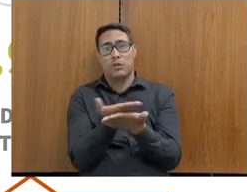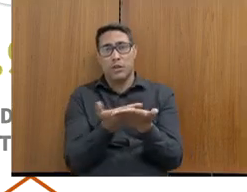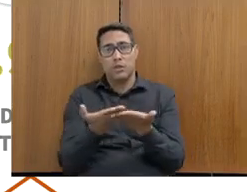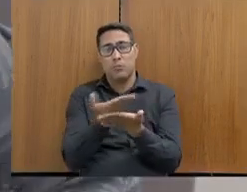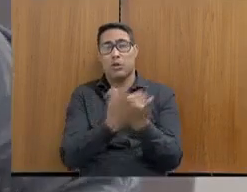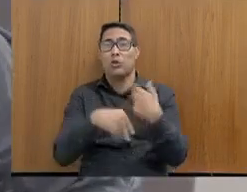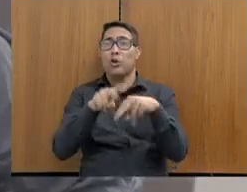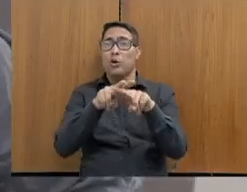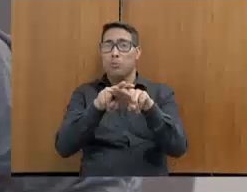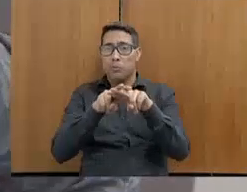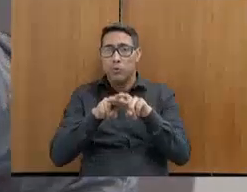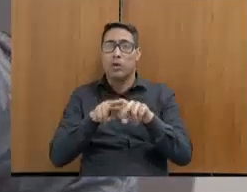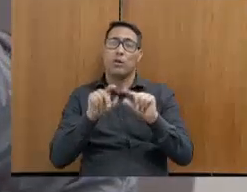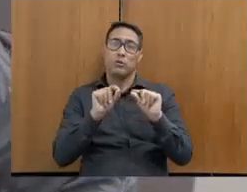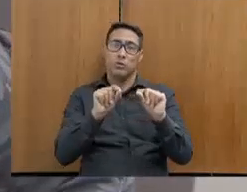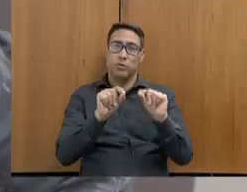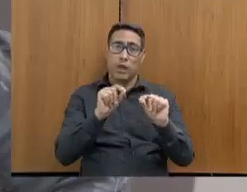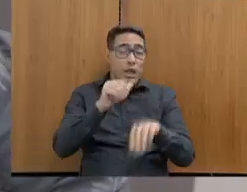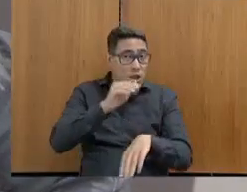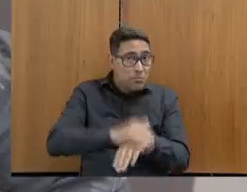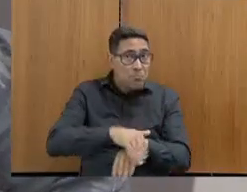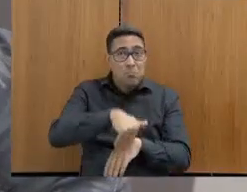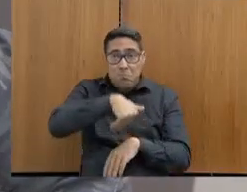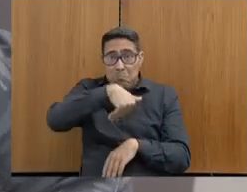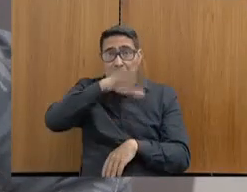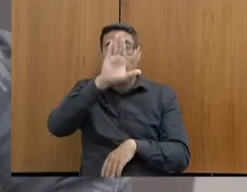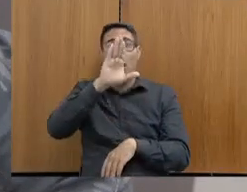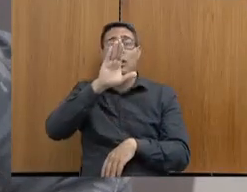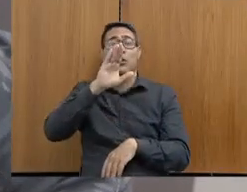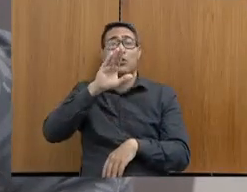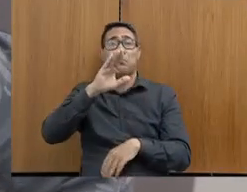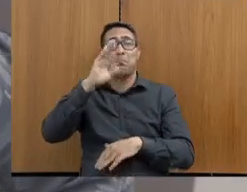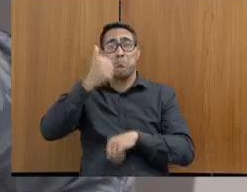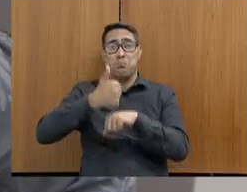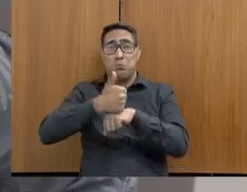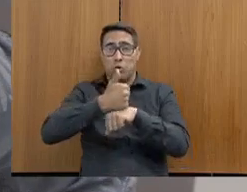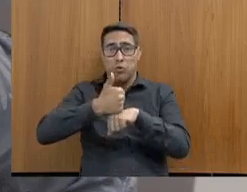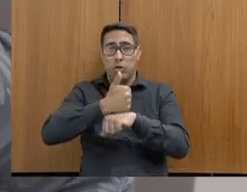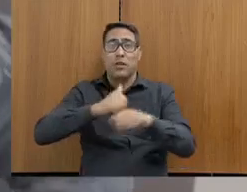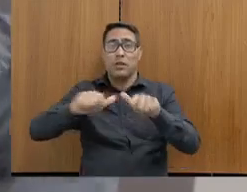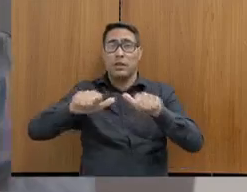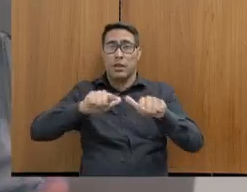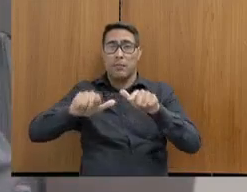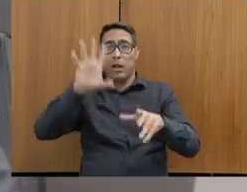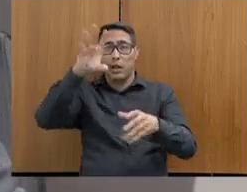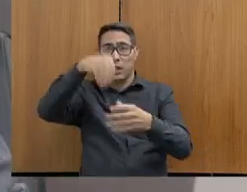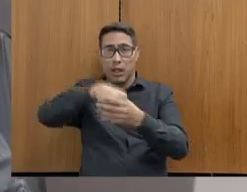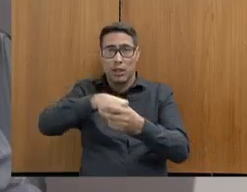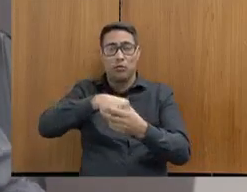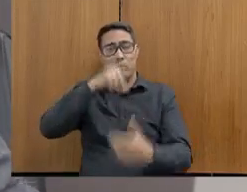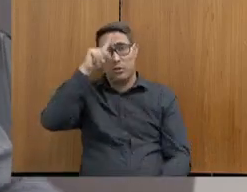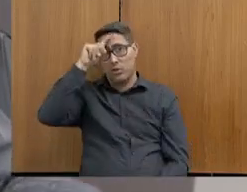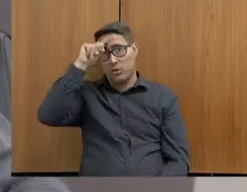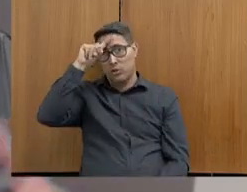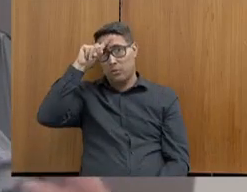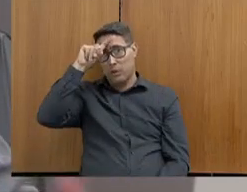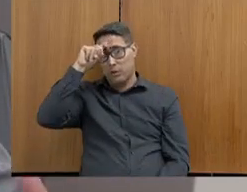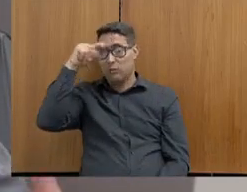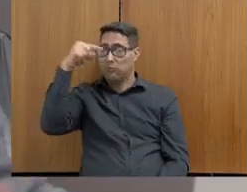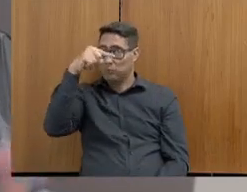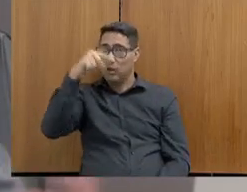de um número maior de profissionais que estão trabalhando no nosso Hospital né que permitem então né